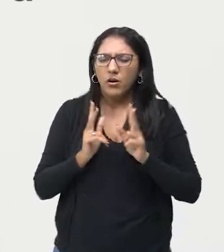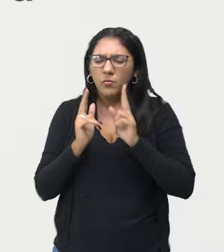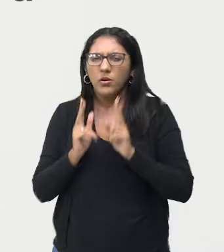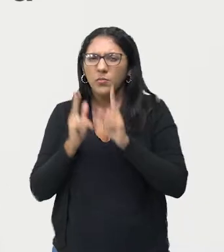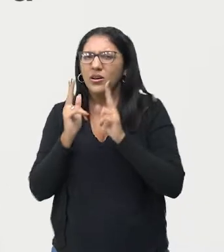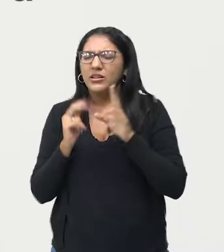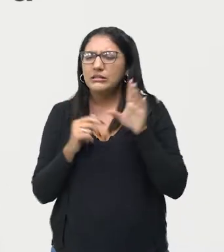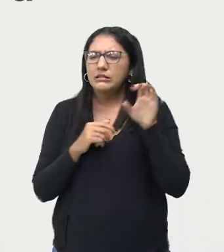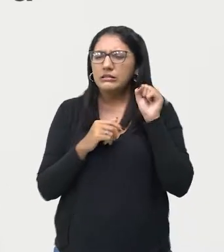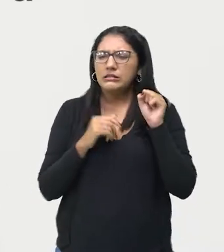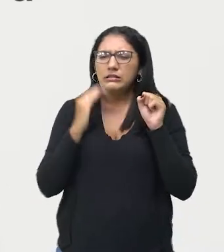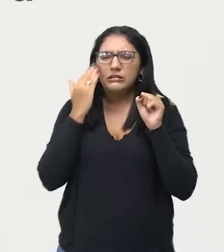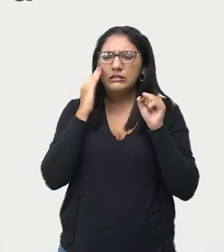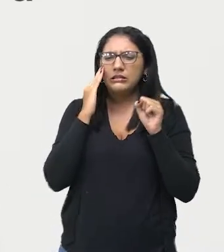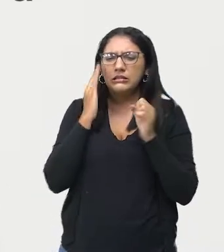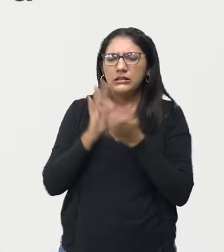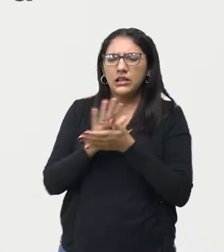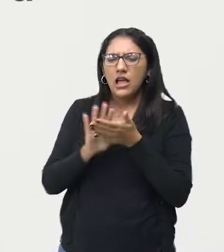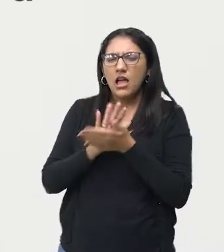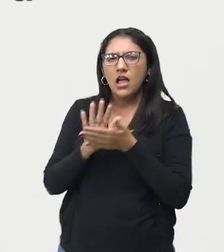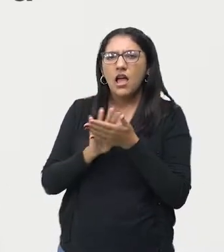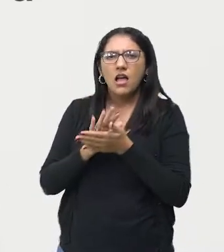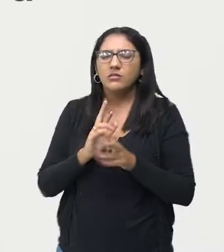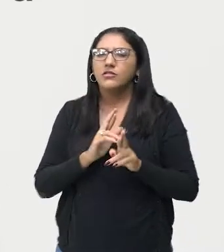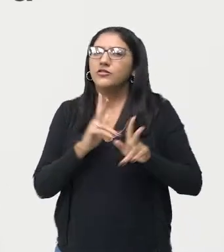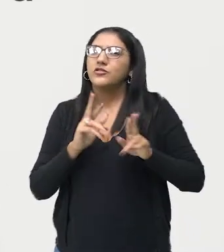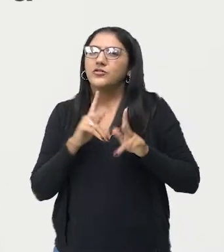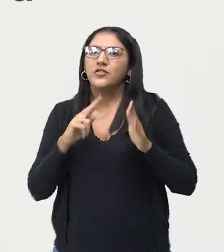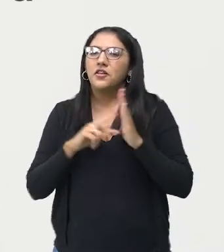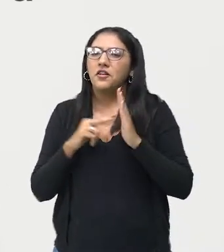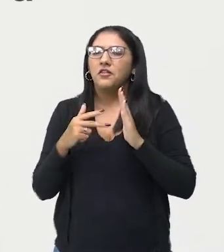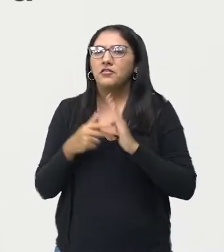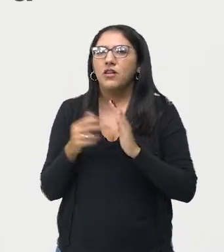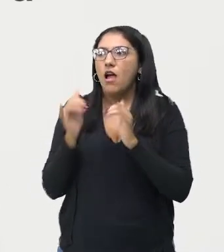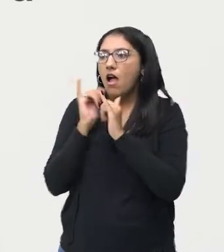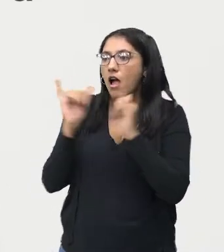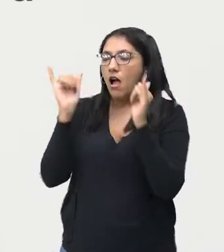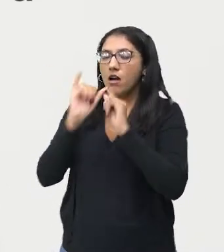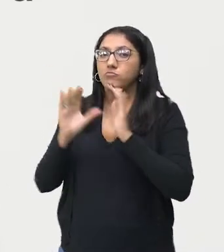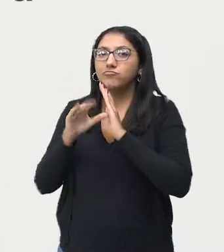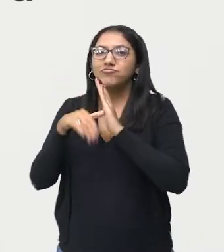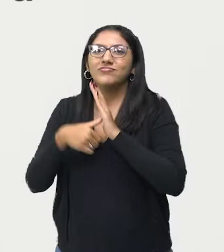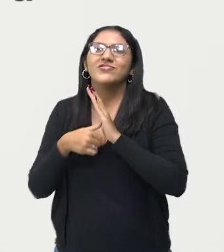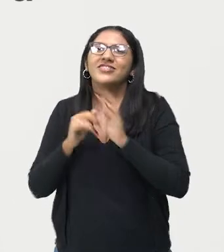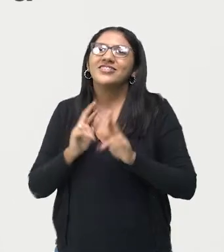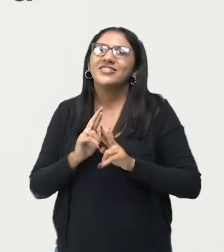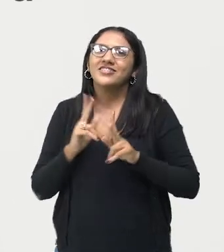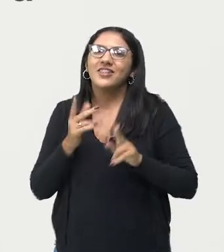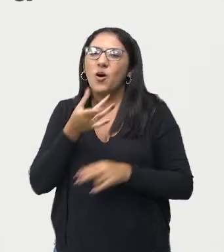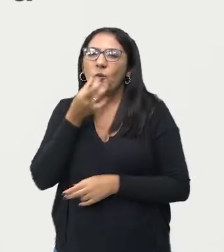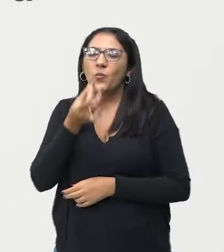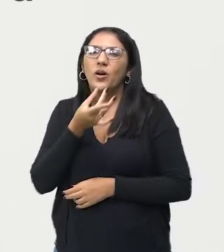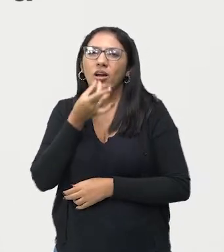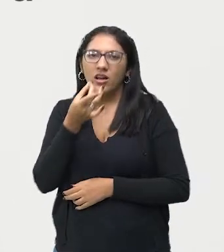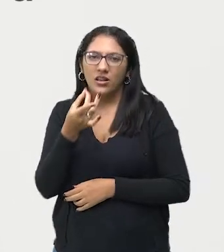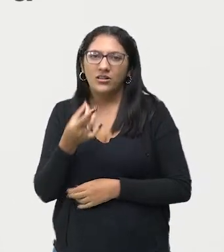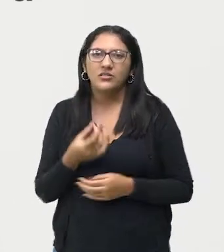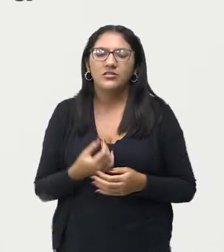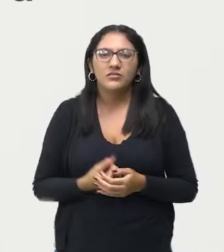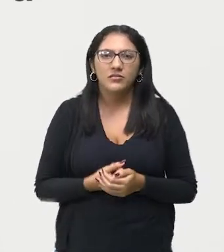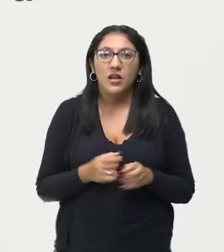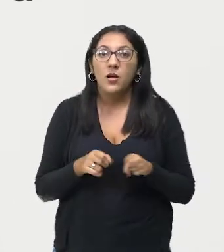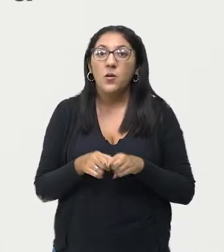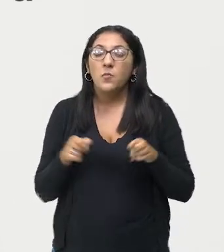compartilhando essa opinião como se fosse um fato. Mas a nossa mensagem